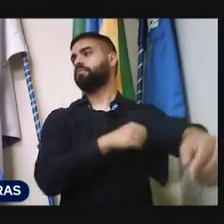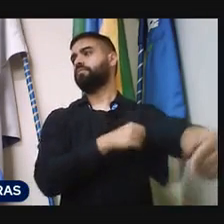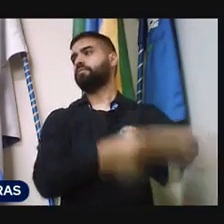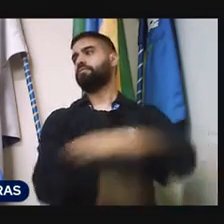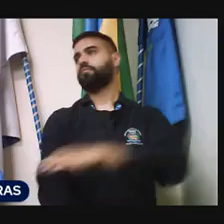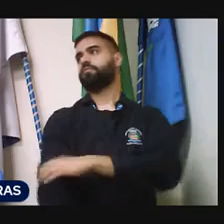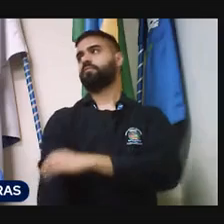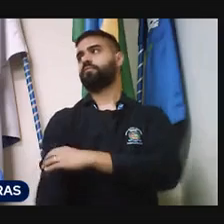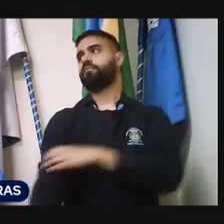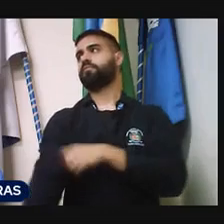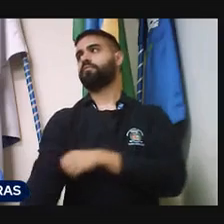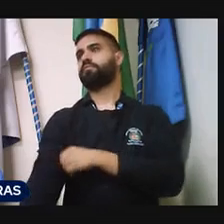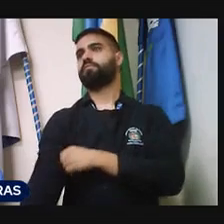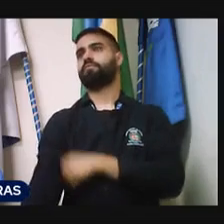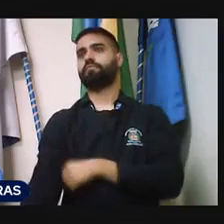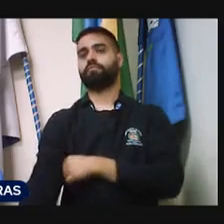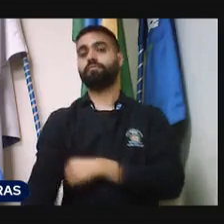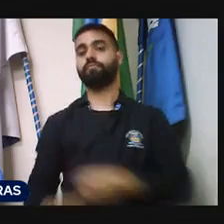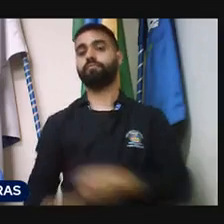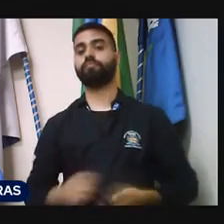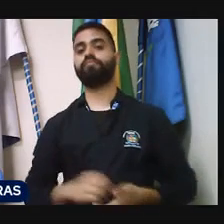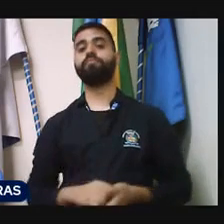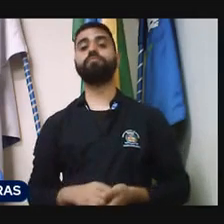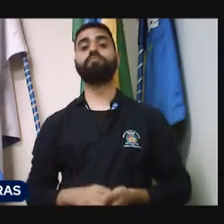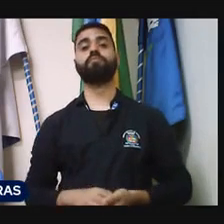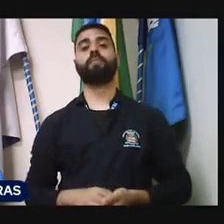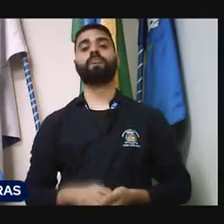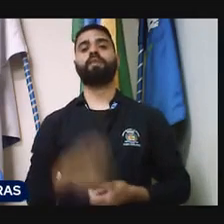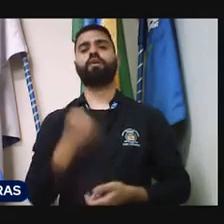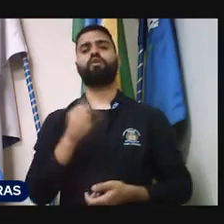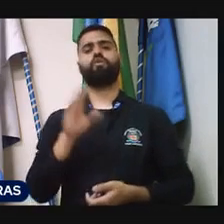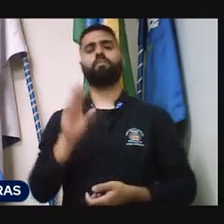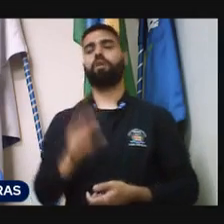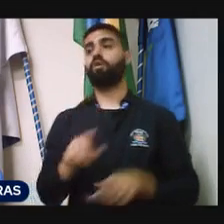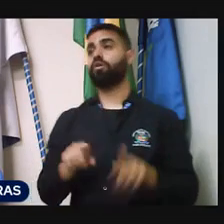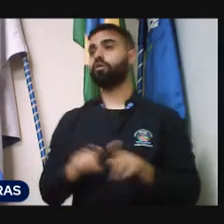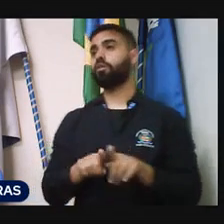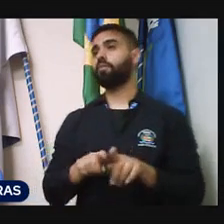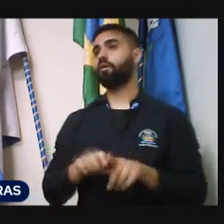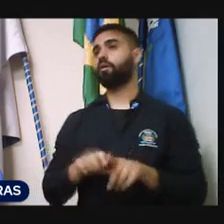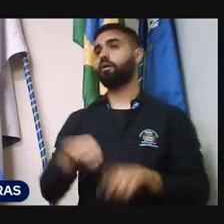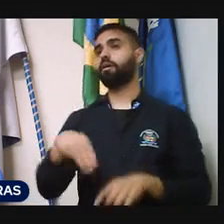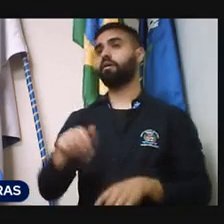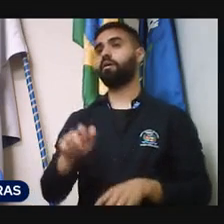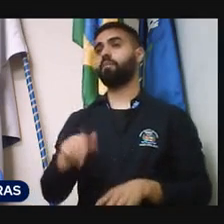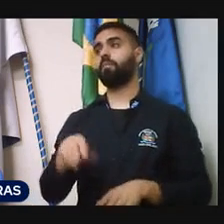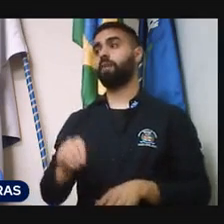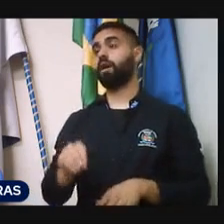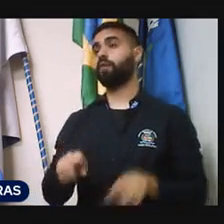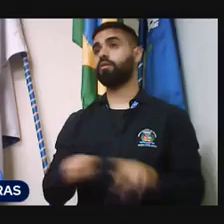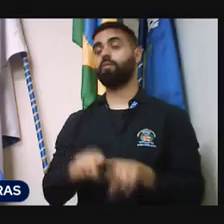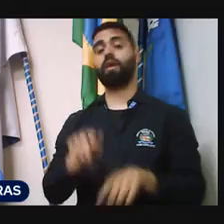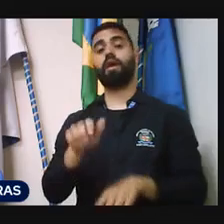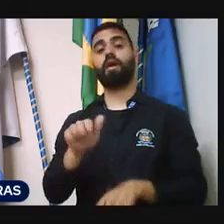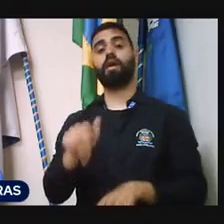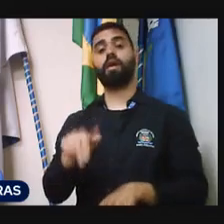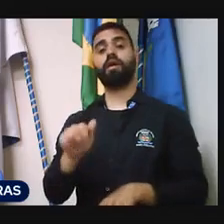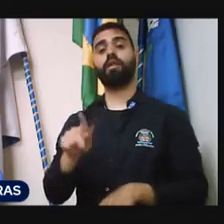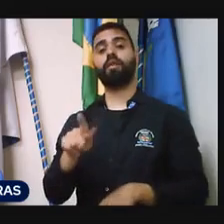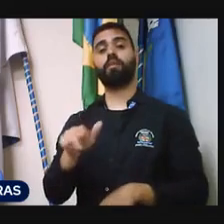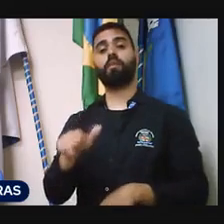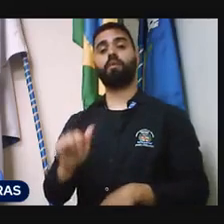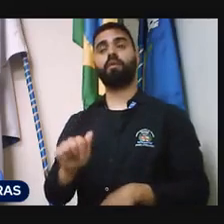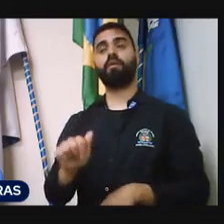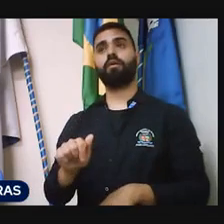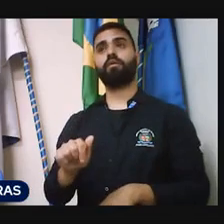Oi boa noite Vanessa Magno Ana Paula bom eu posso falar até tio né é uma